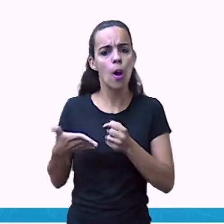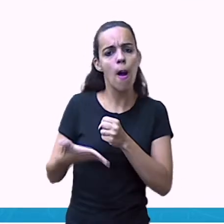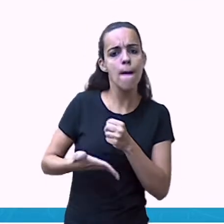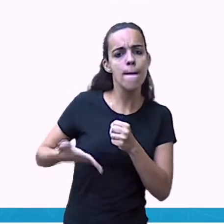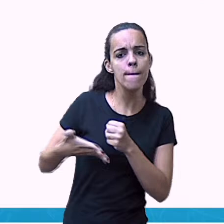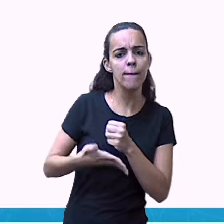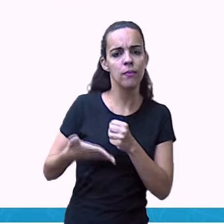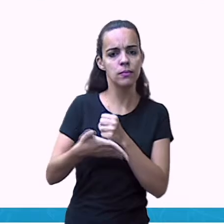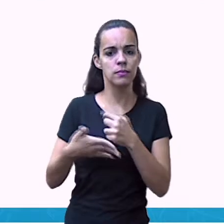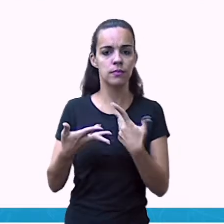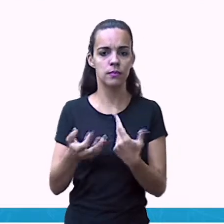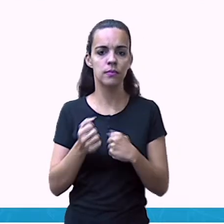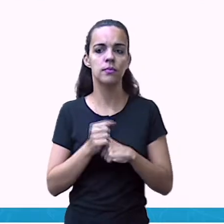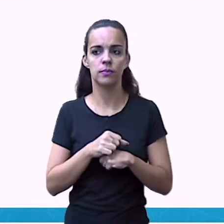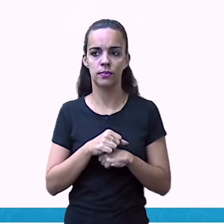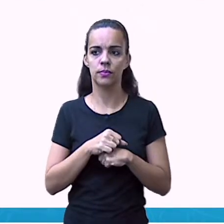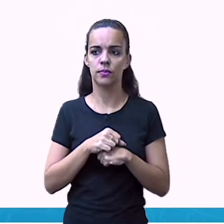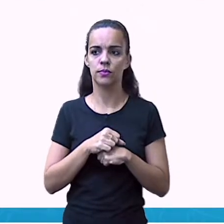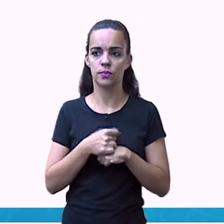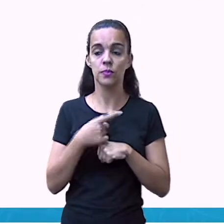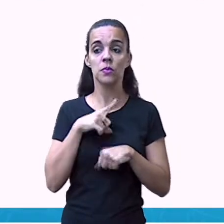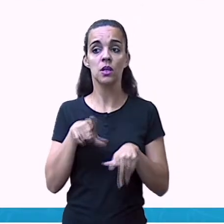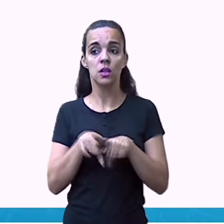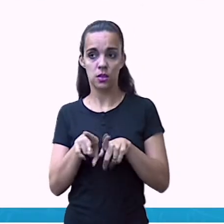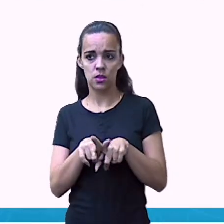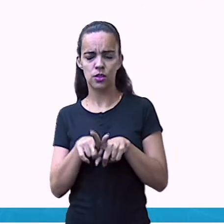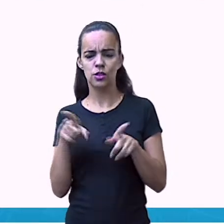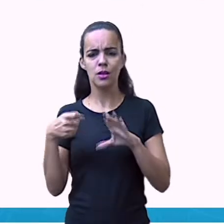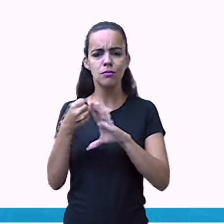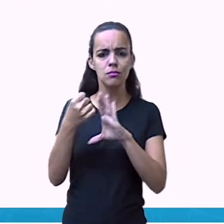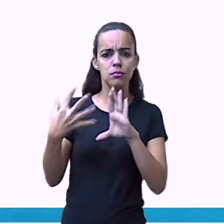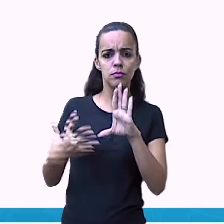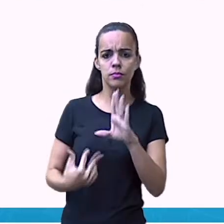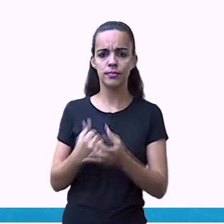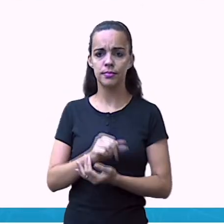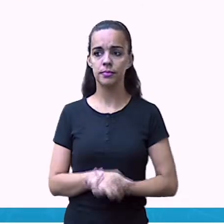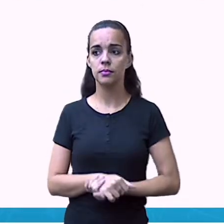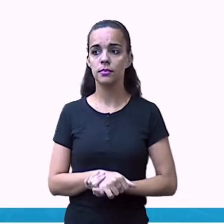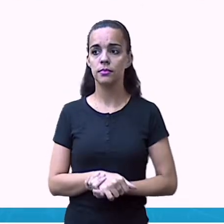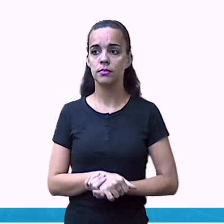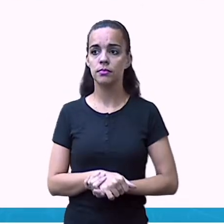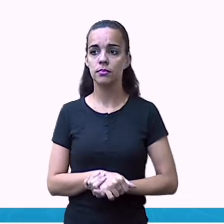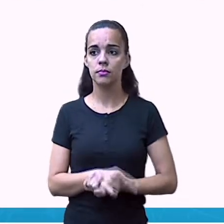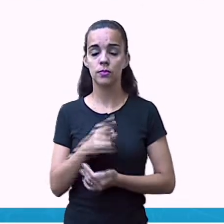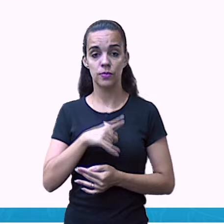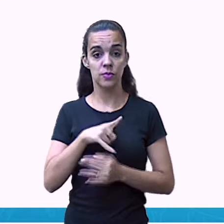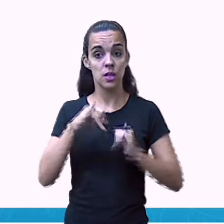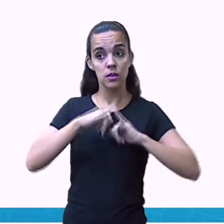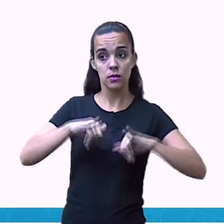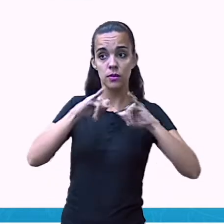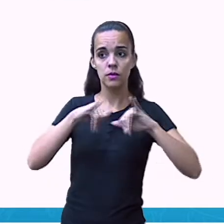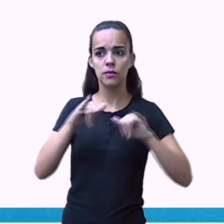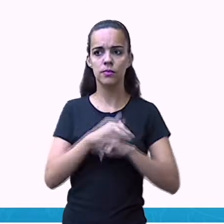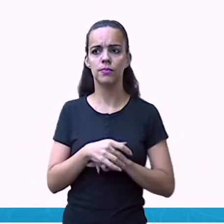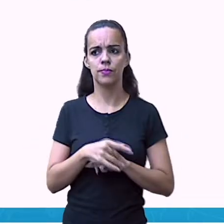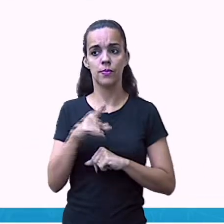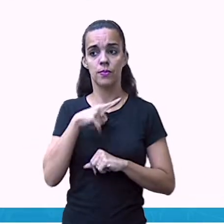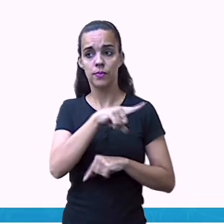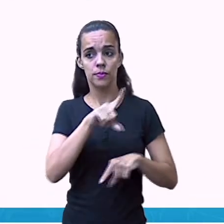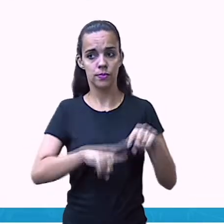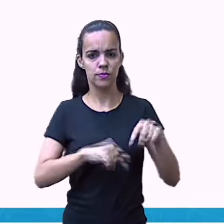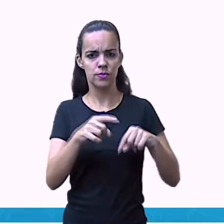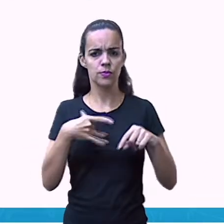energia desse produto, como demais características. Essas informações são desse